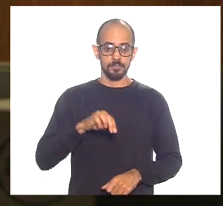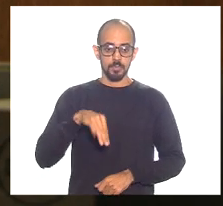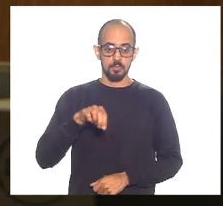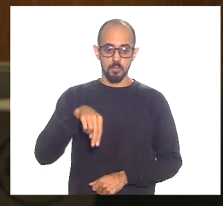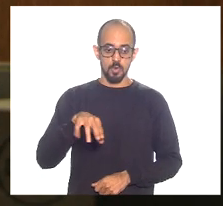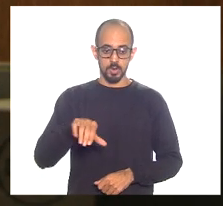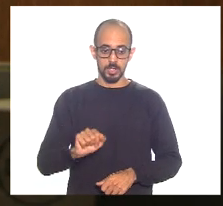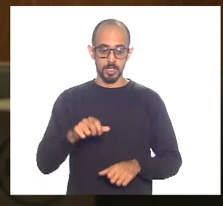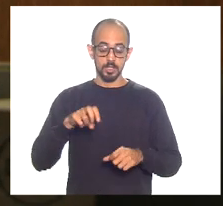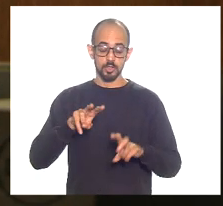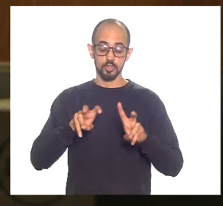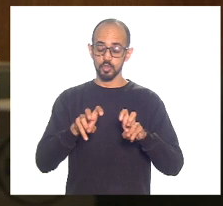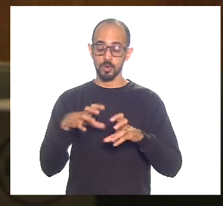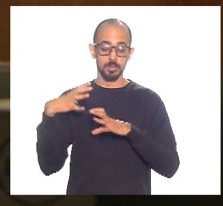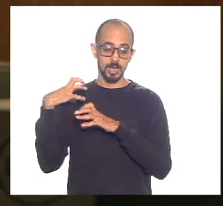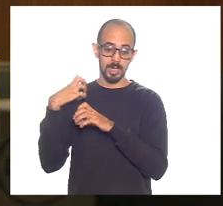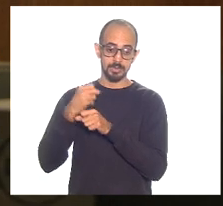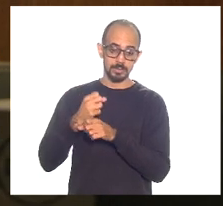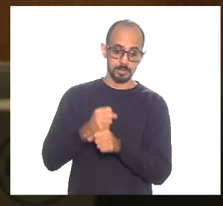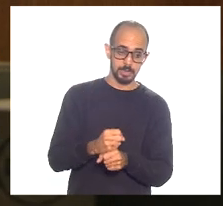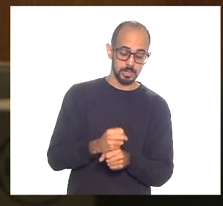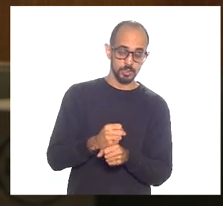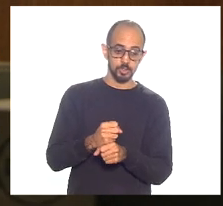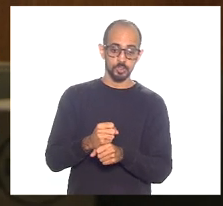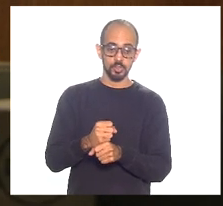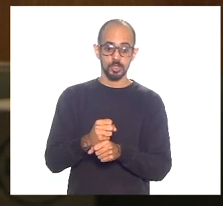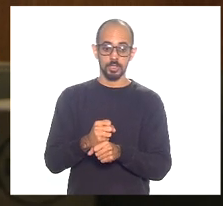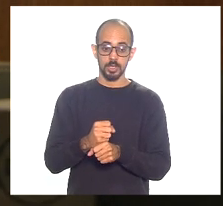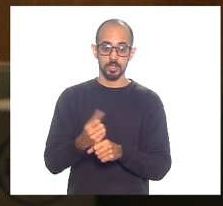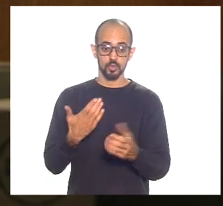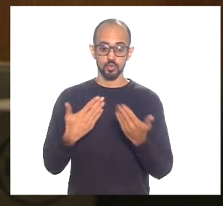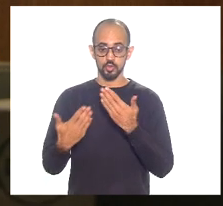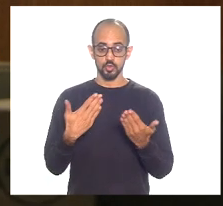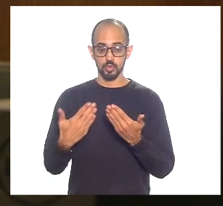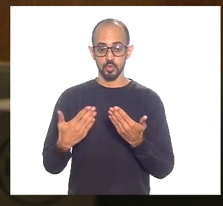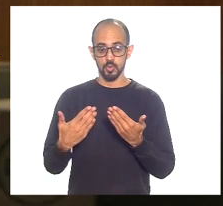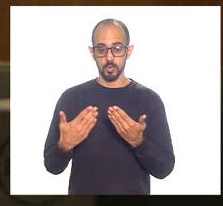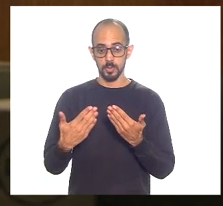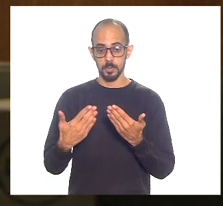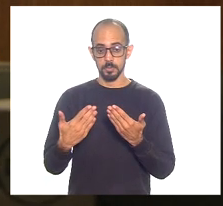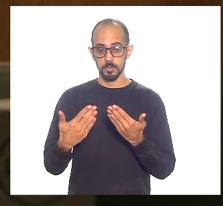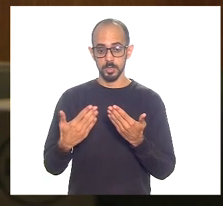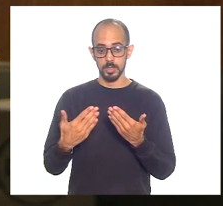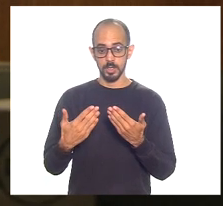das estatísticas relacionadas à discriminação contra